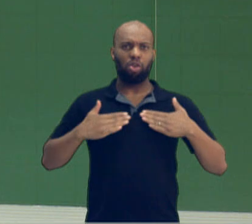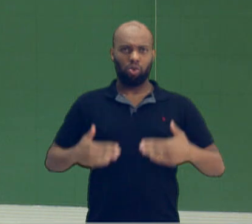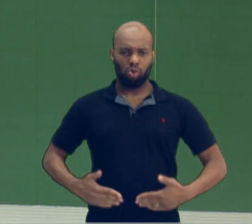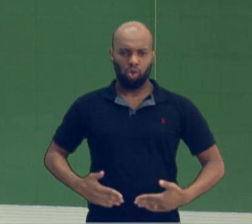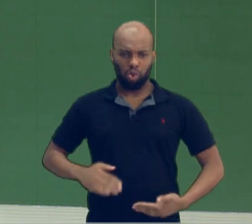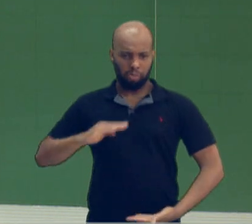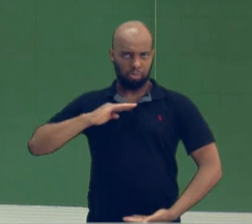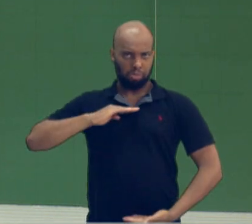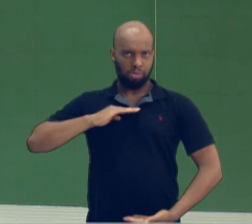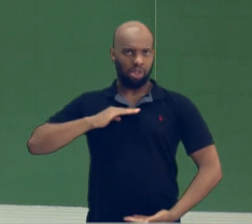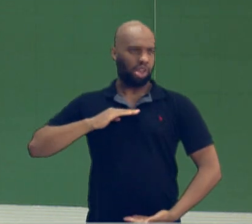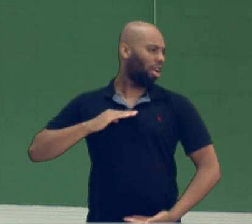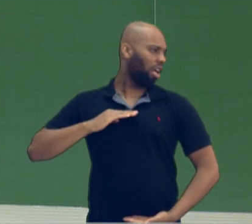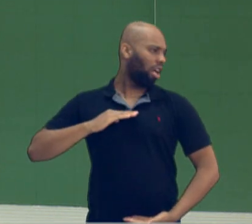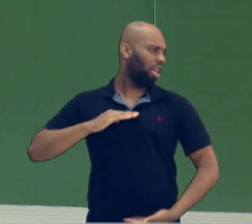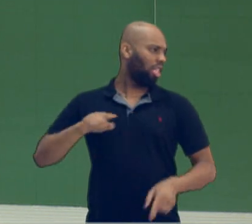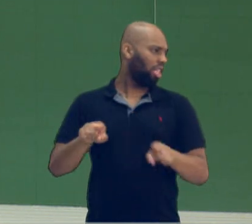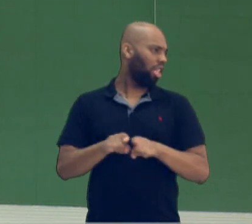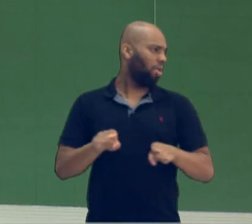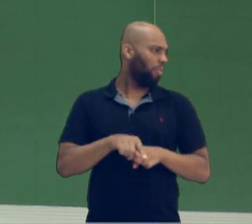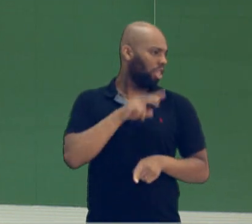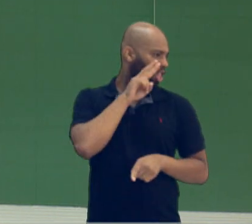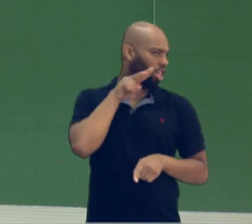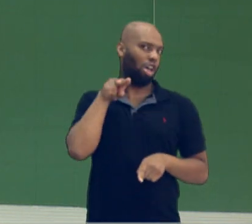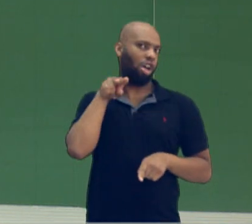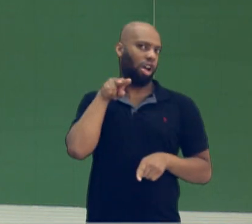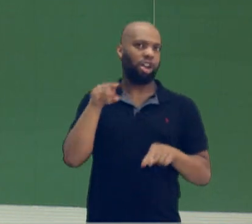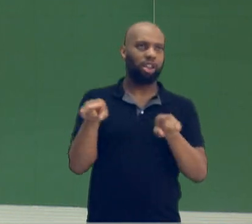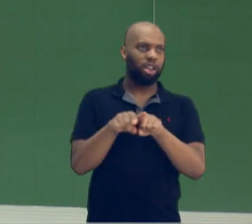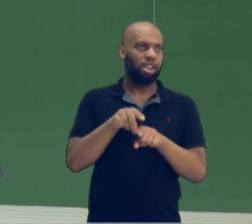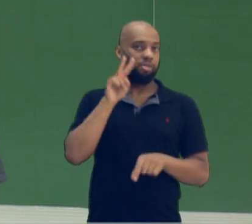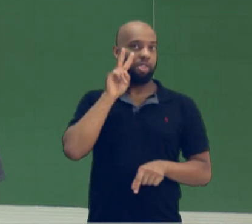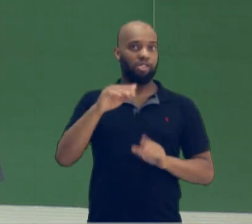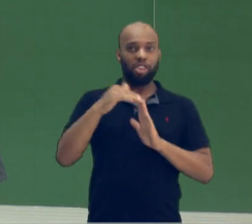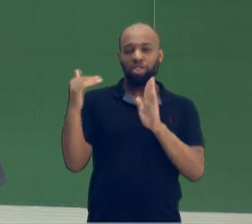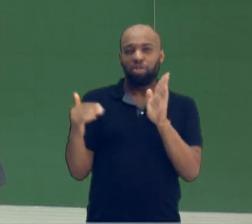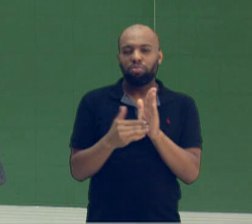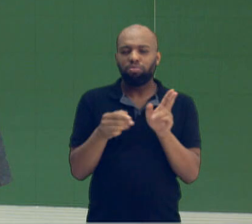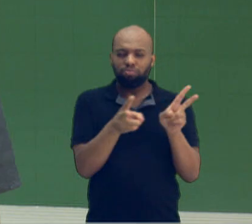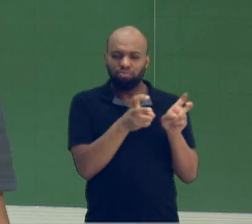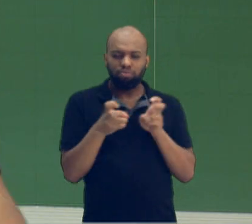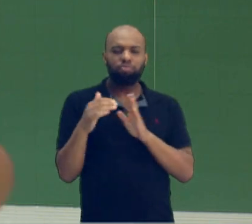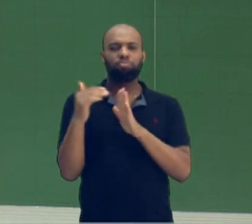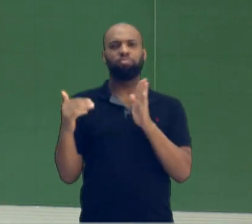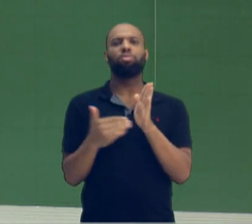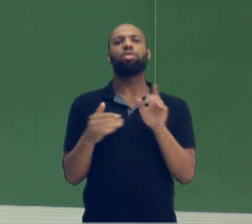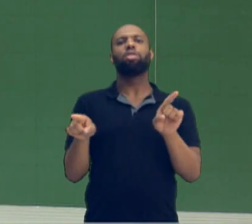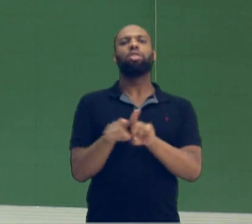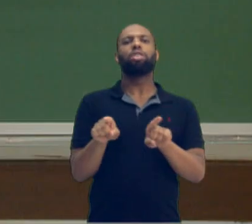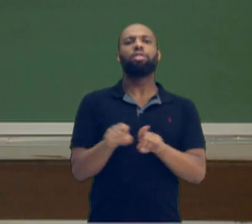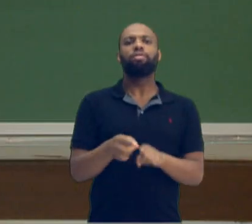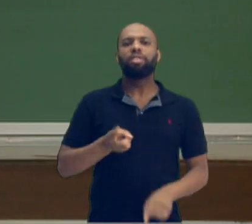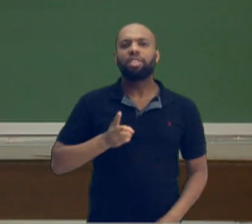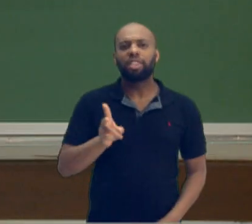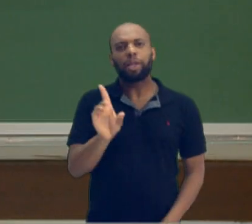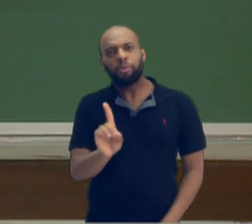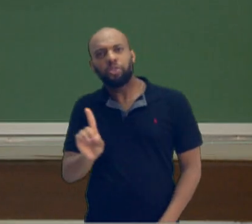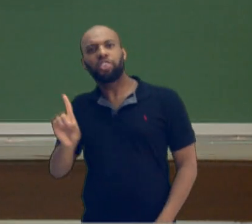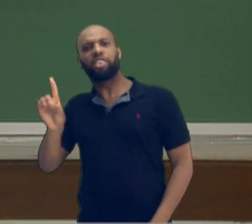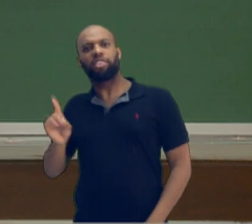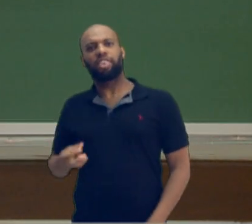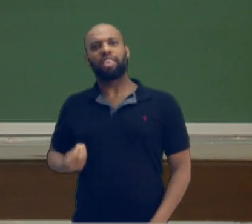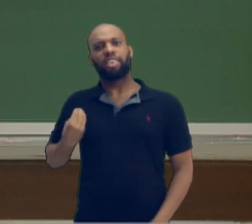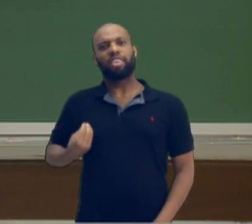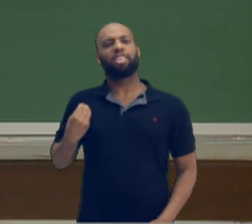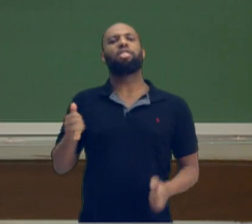frente, cabeça para o lado, olhar, ó, de frente para ver tudo, observar tudo, né? Então sempre o divino estava ali